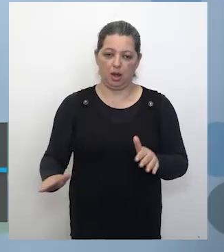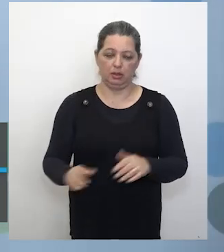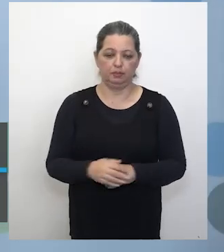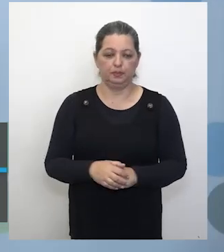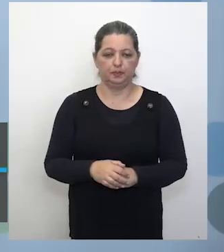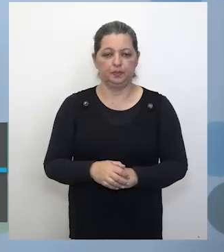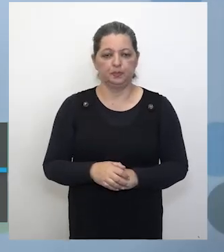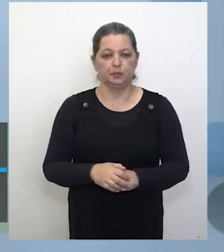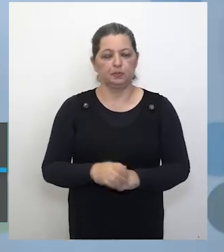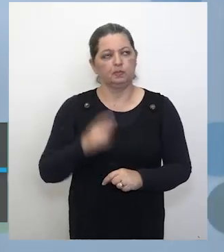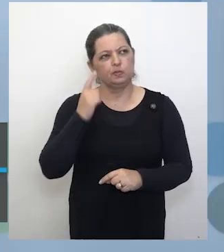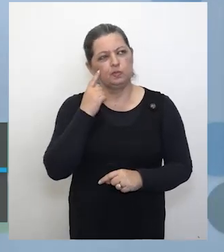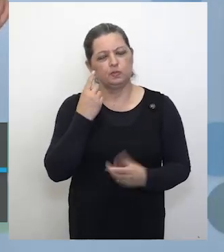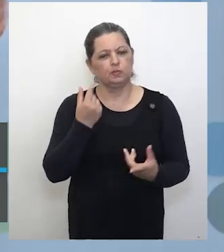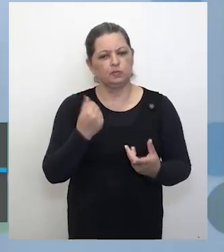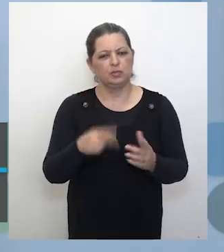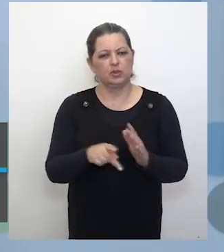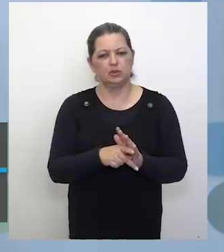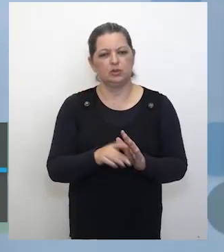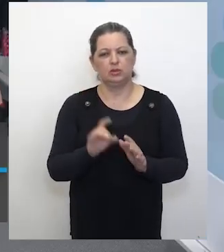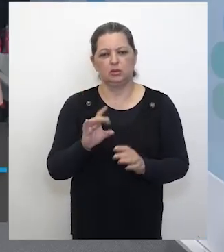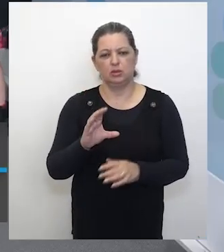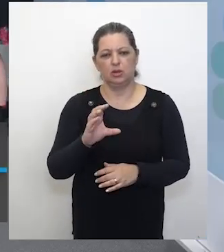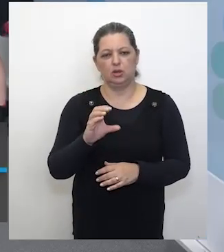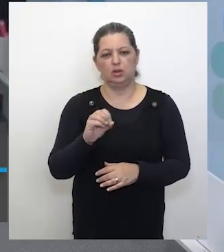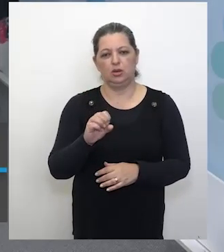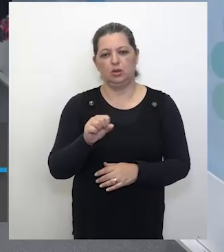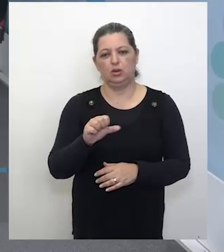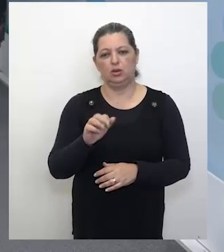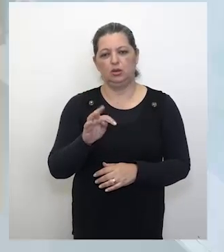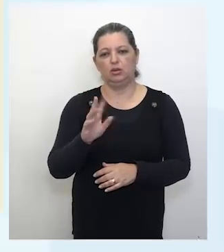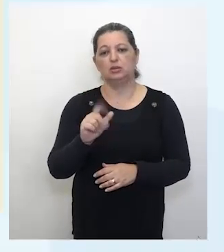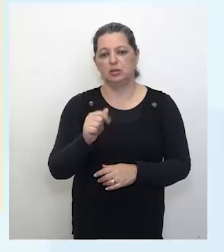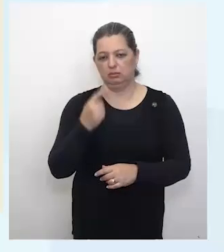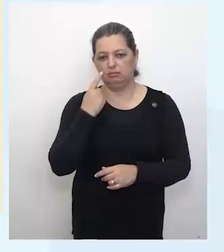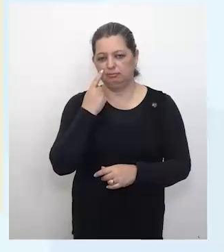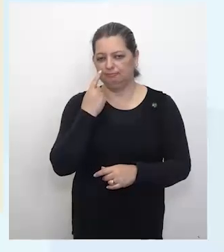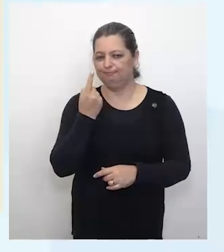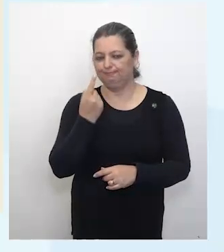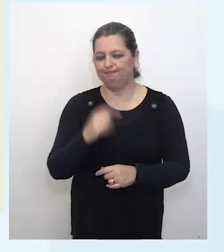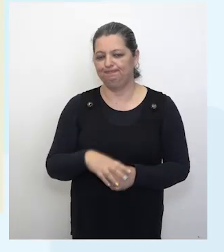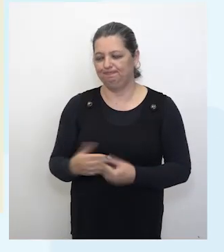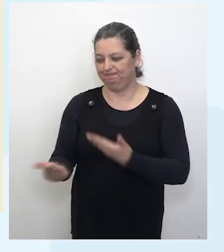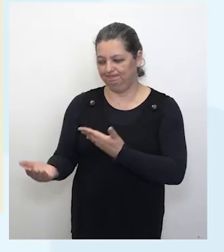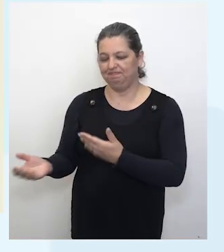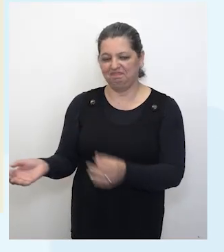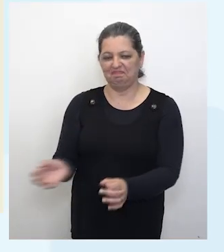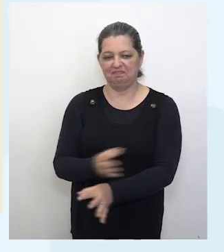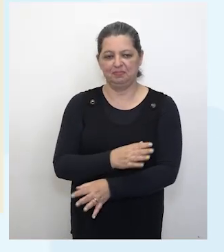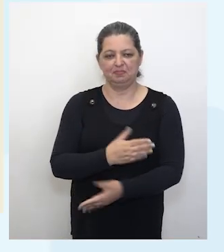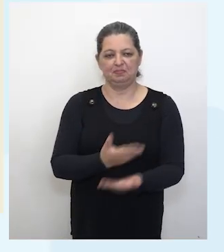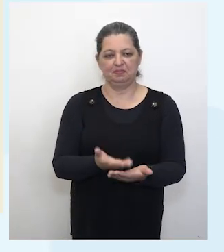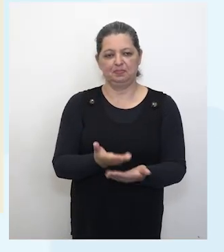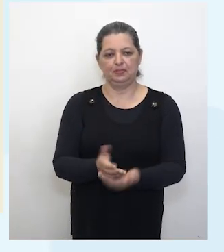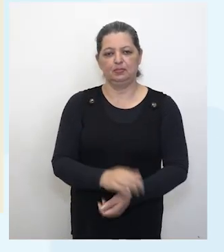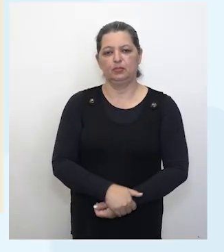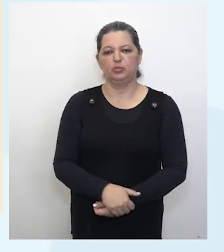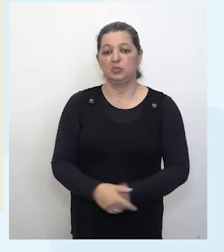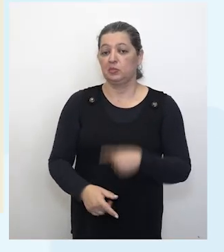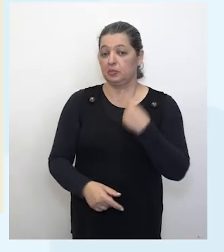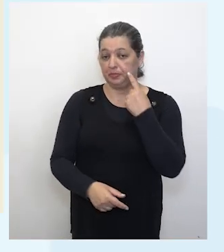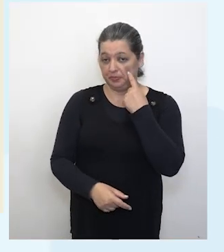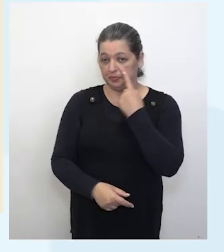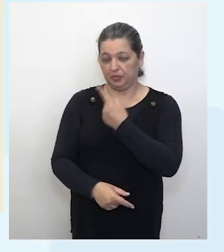agora quanto é da costa. Olha a Fabi aqui, ó. Preparada! Aqui a gente veio preparado para aula! Tem aqui, ó, a gente tem o